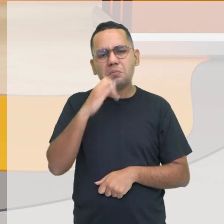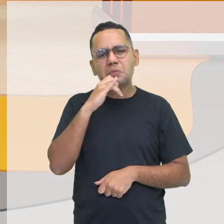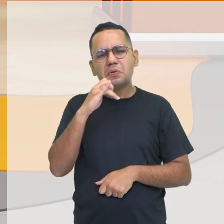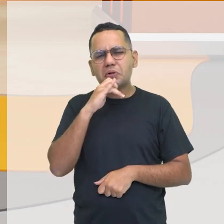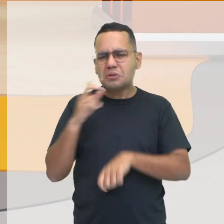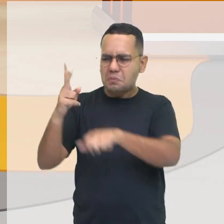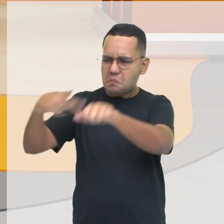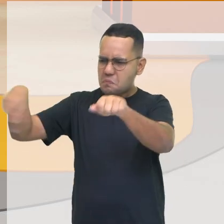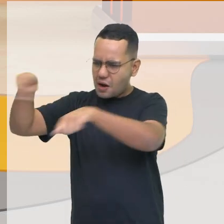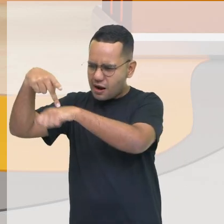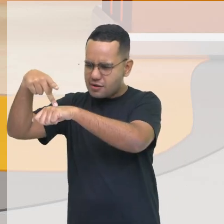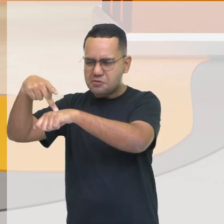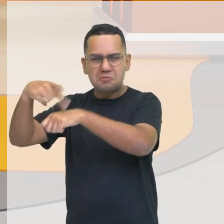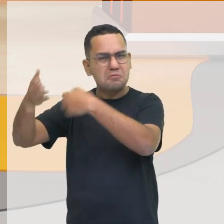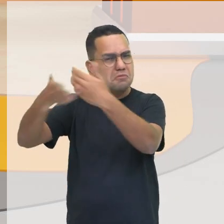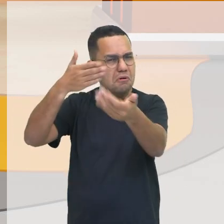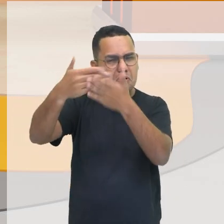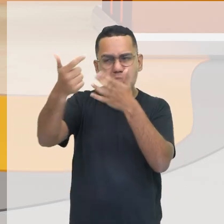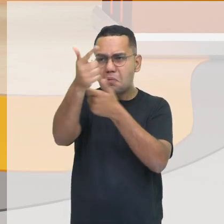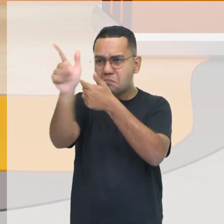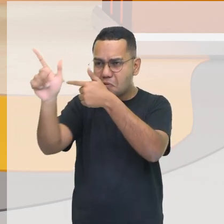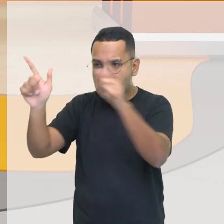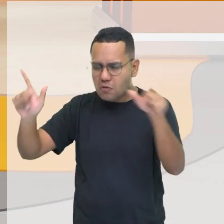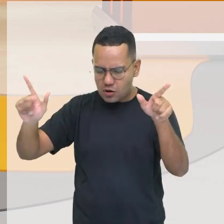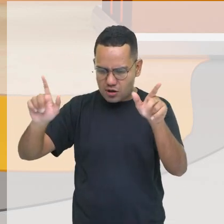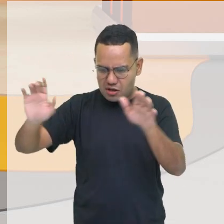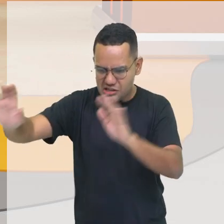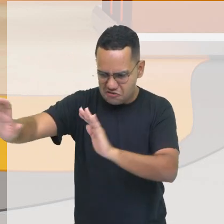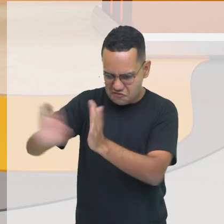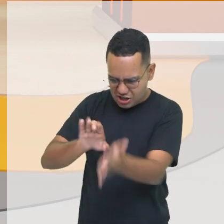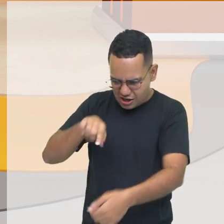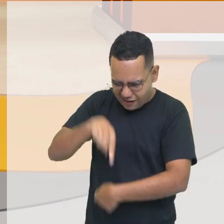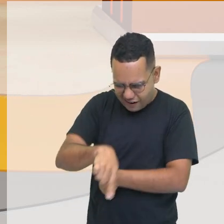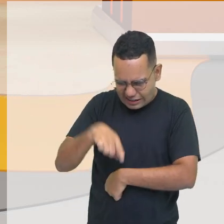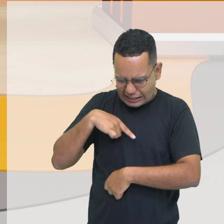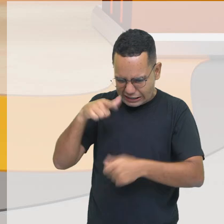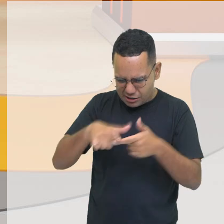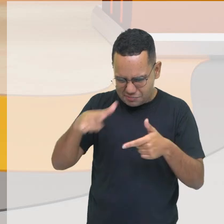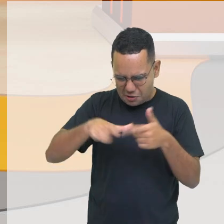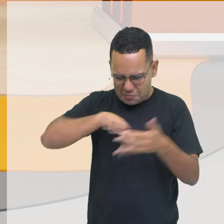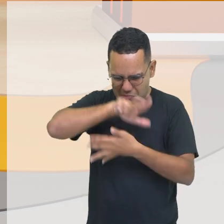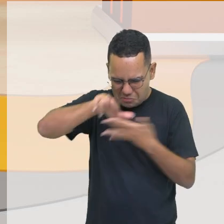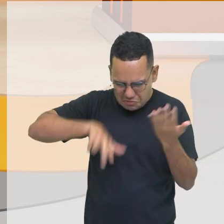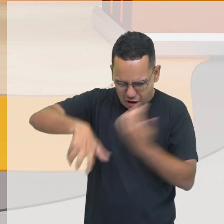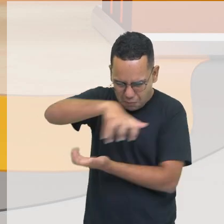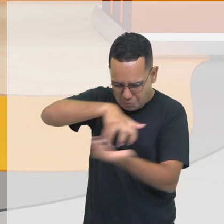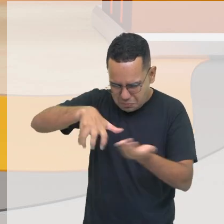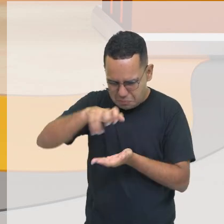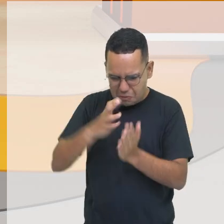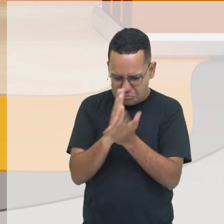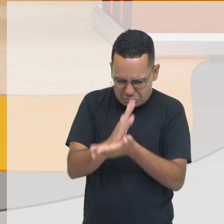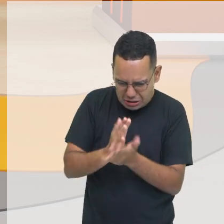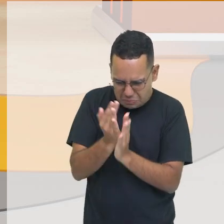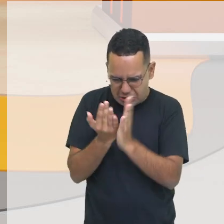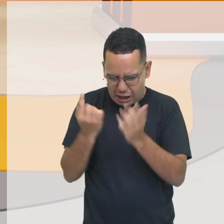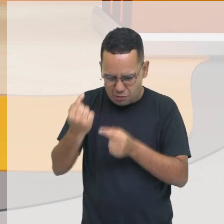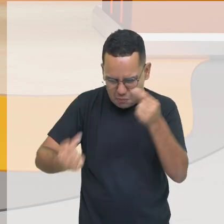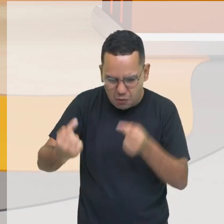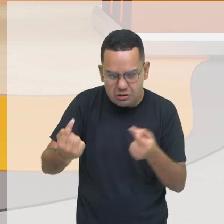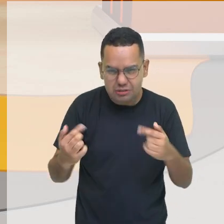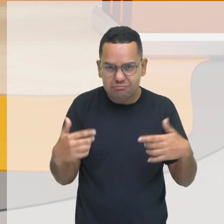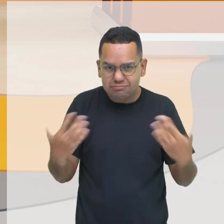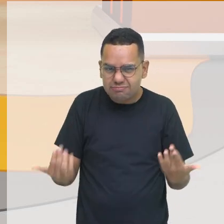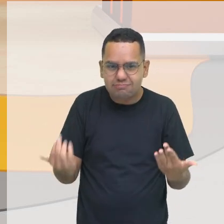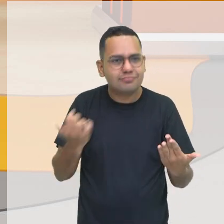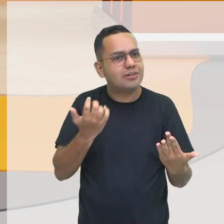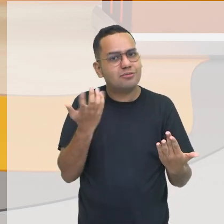vai ficar com o pé atrás em investir em um território em que está tendo instabilidade, principalmente quando se